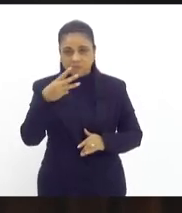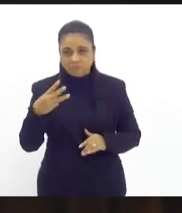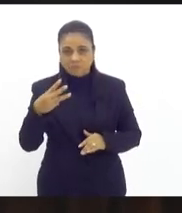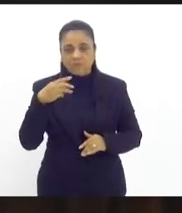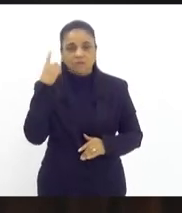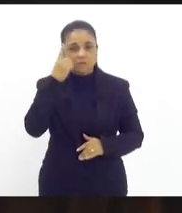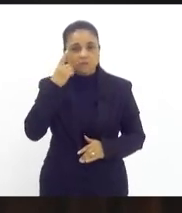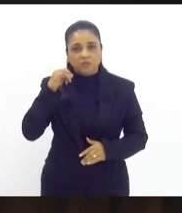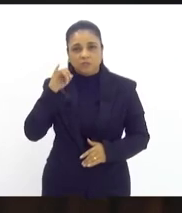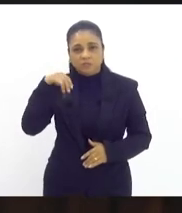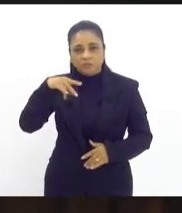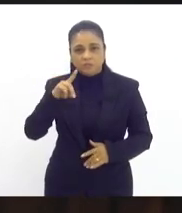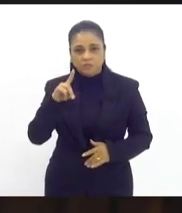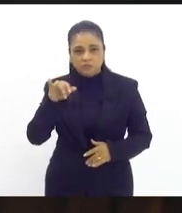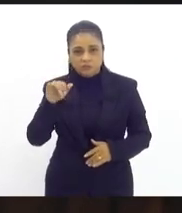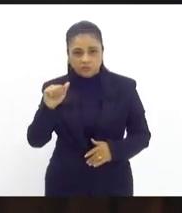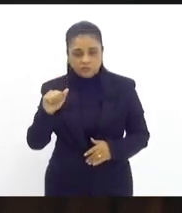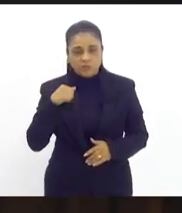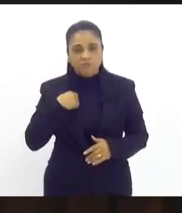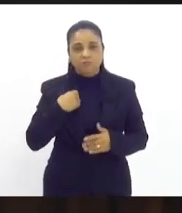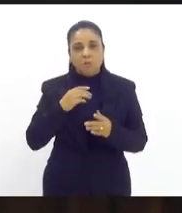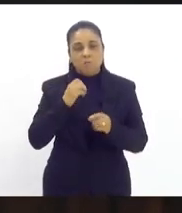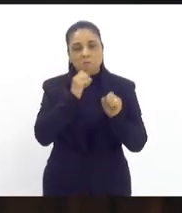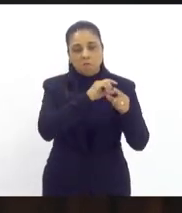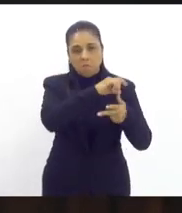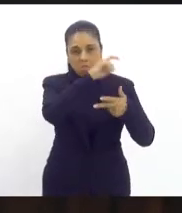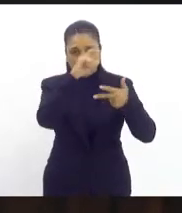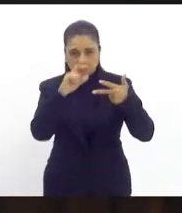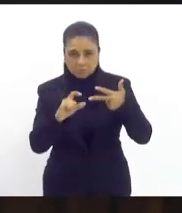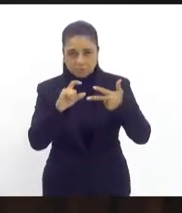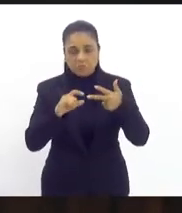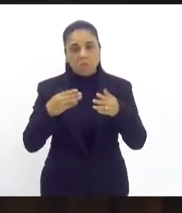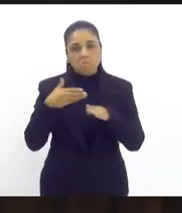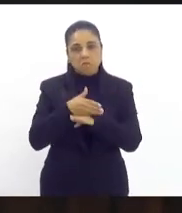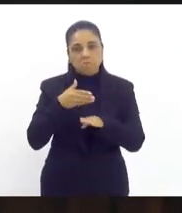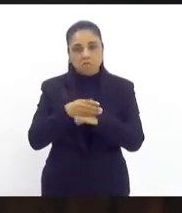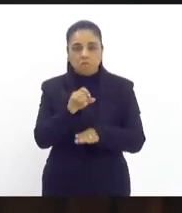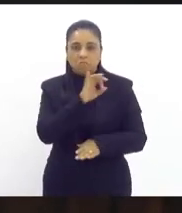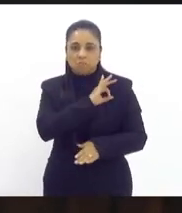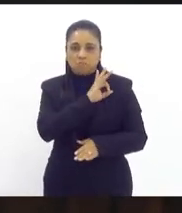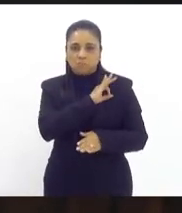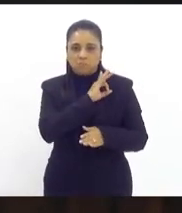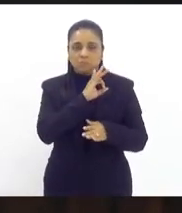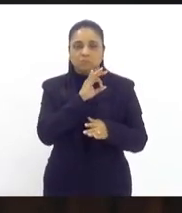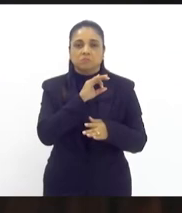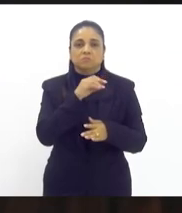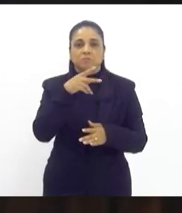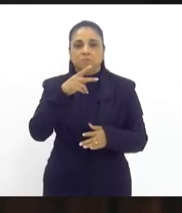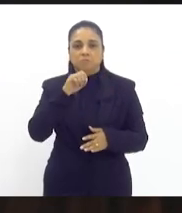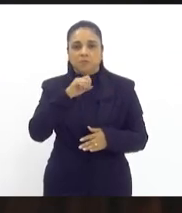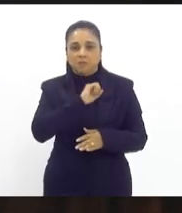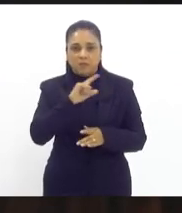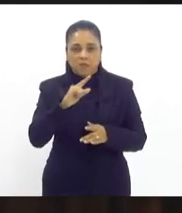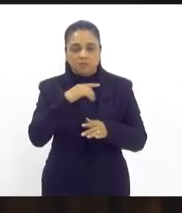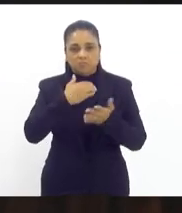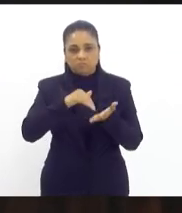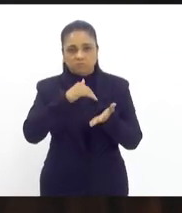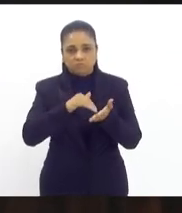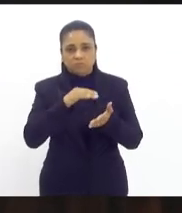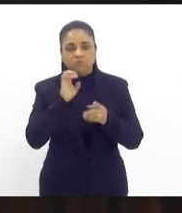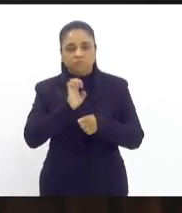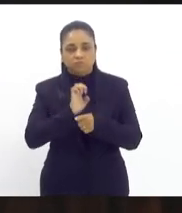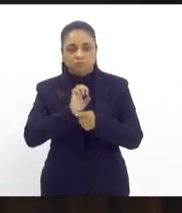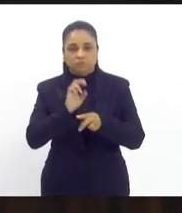índia armelau que autoriza o poder executivo a permitir a participação dos policiais penais da Secretaria de Estado de administração